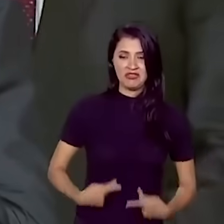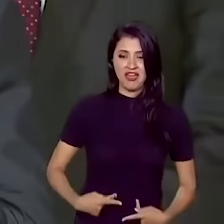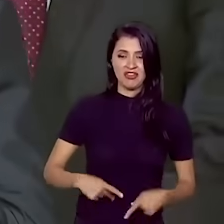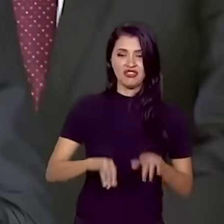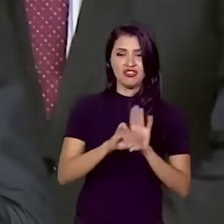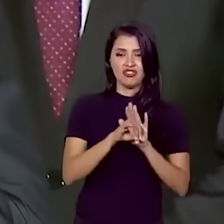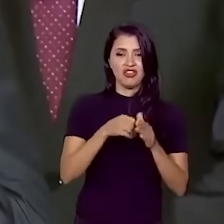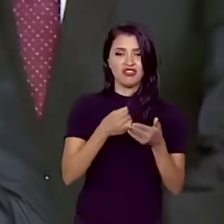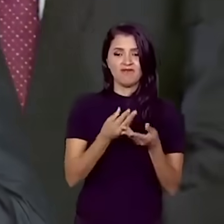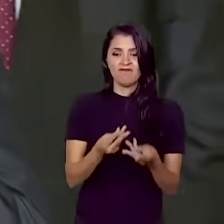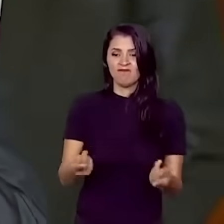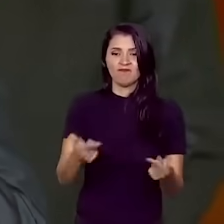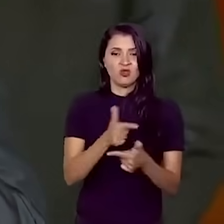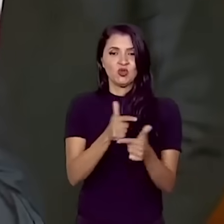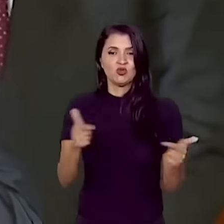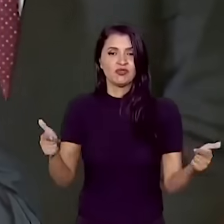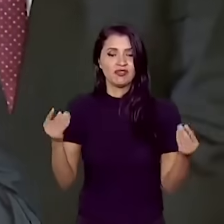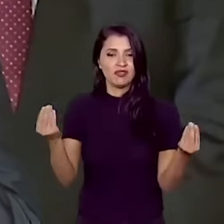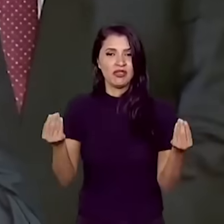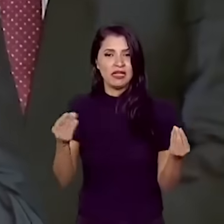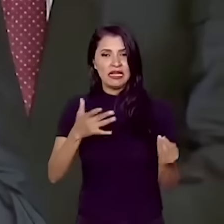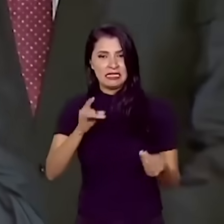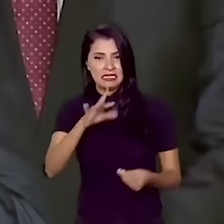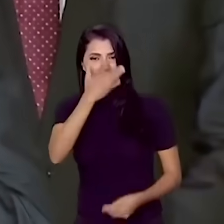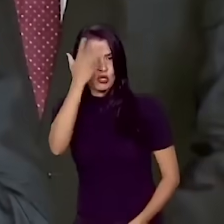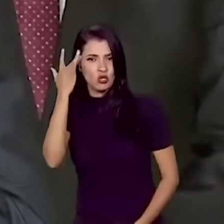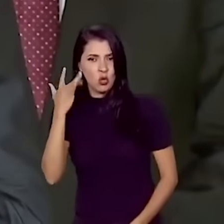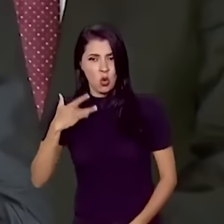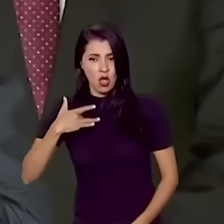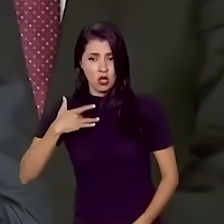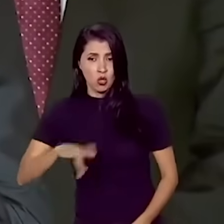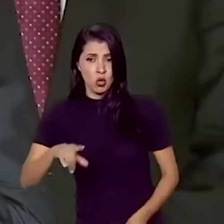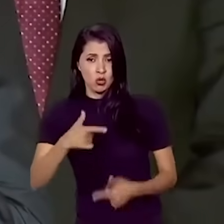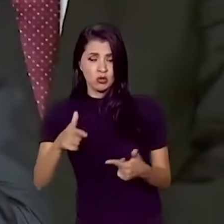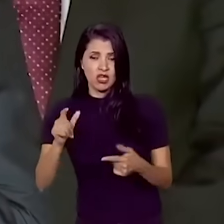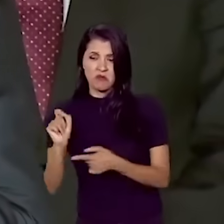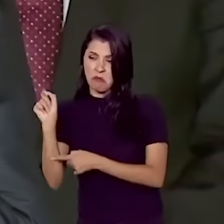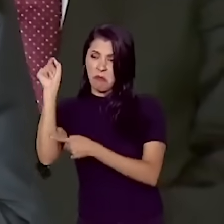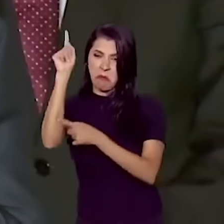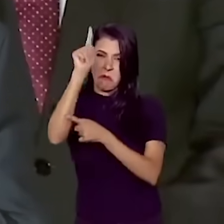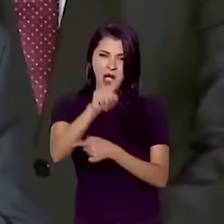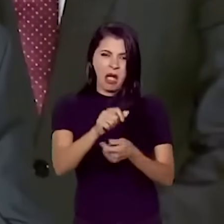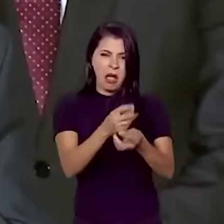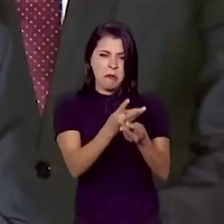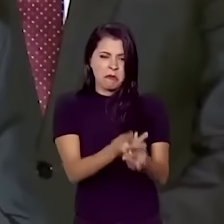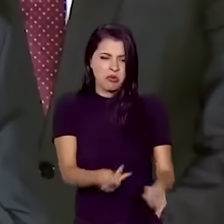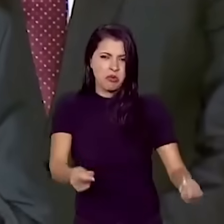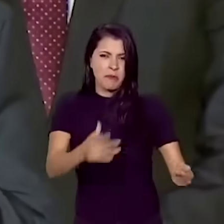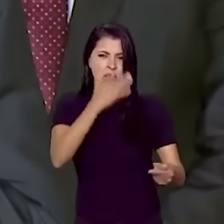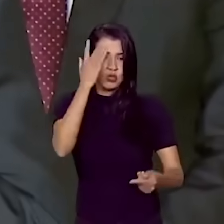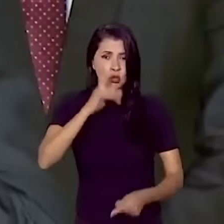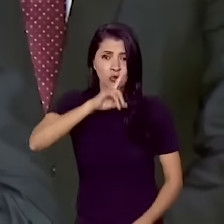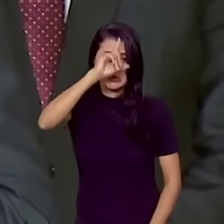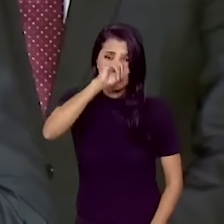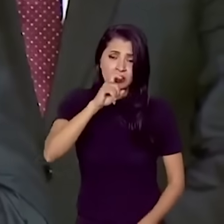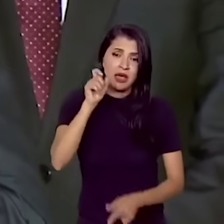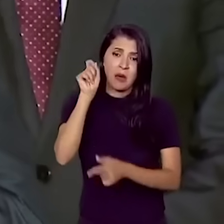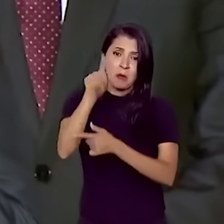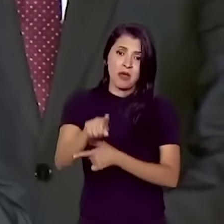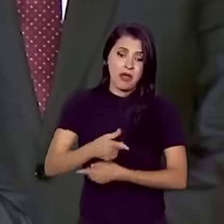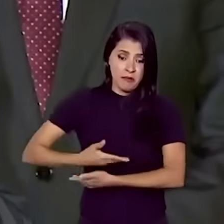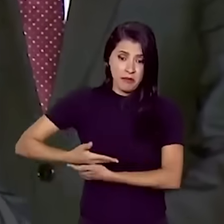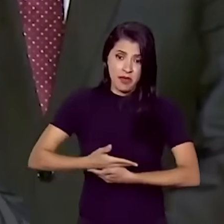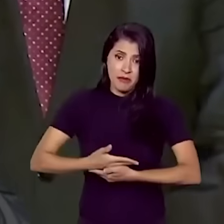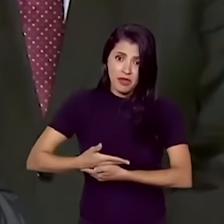não tem mais nada, porque se alguém não tem dó de soltar uma bomba para matar gente no hospital, para matar recém-nascido e